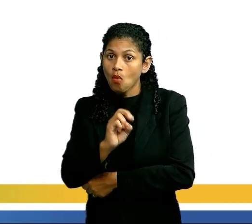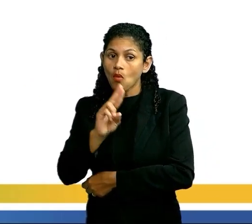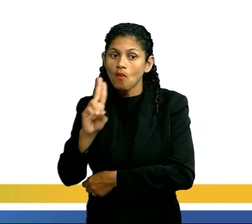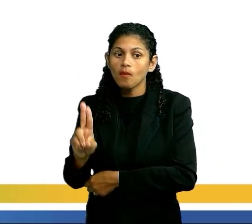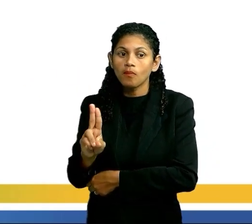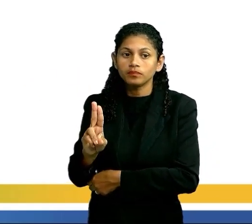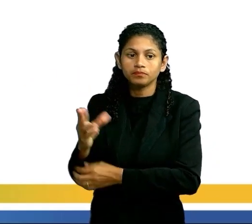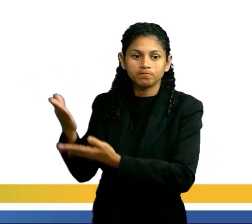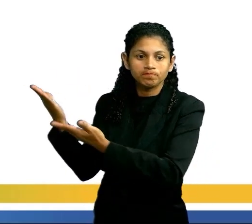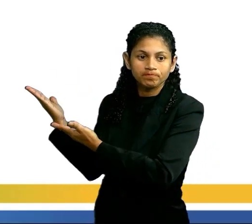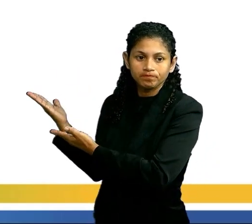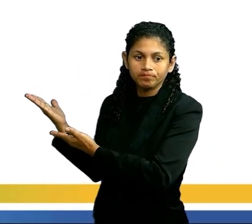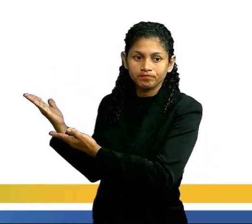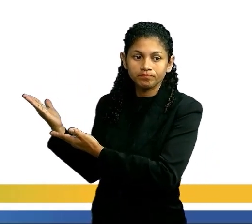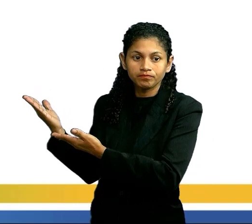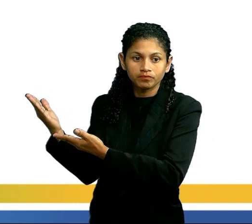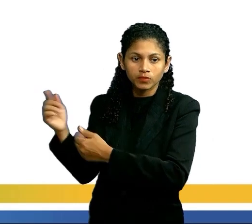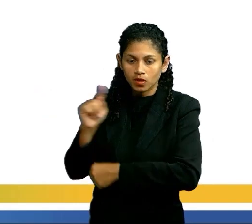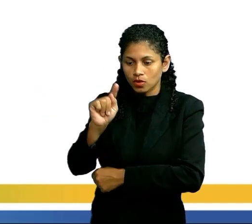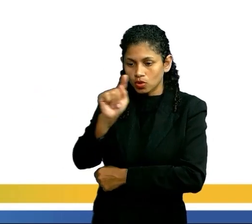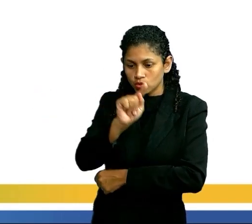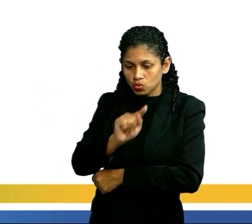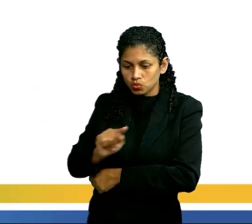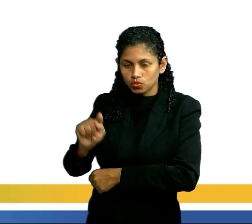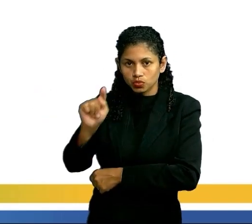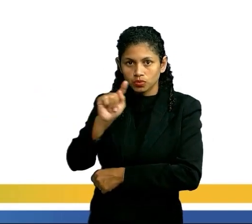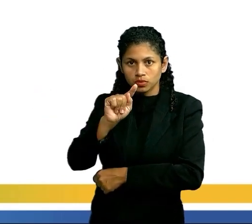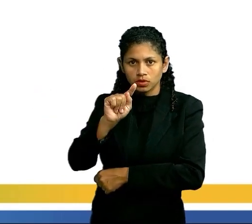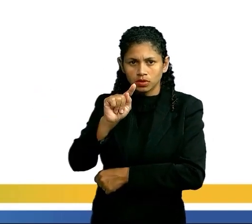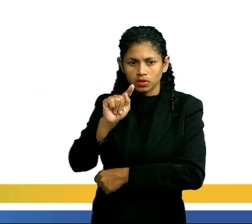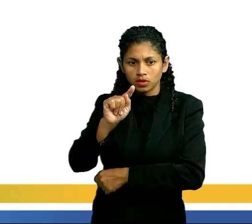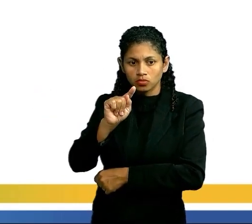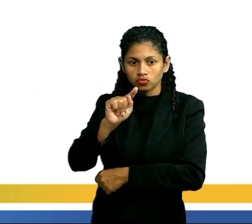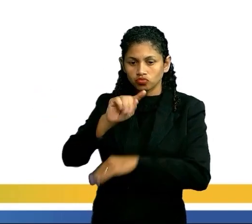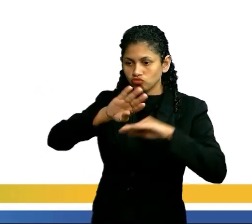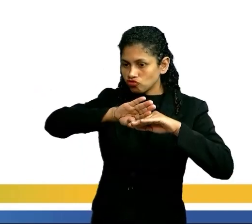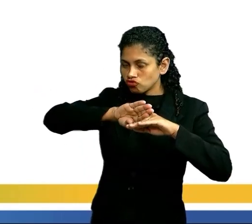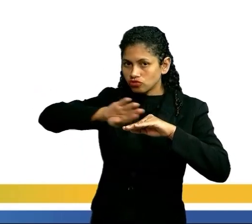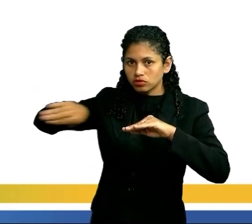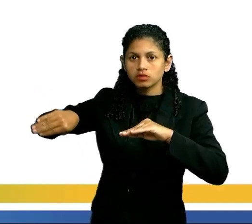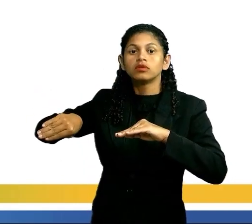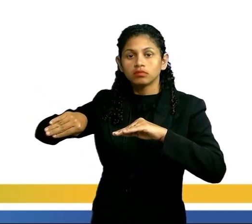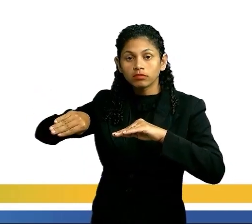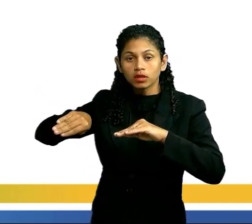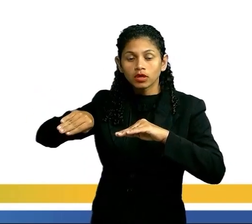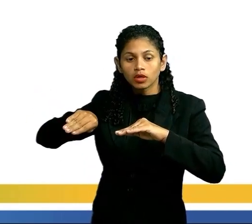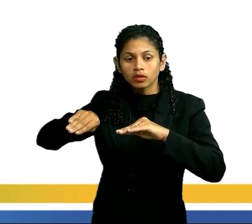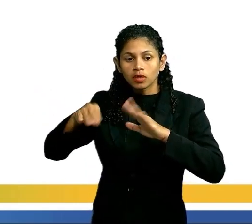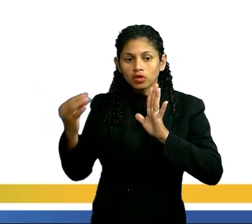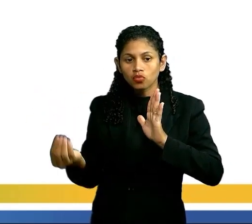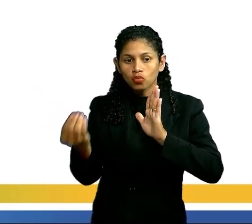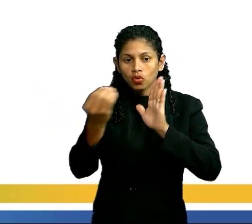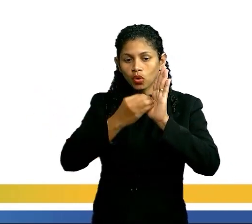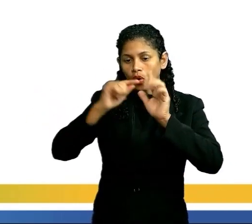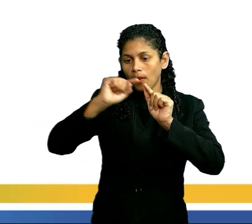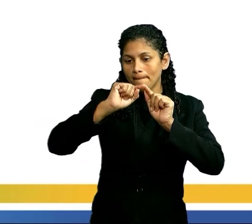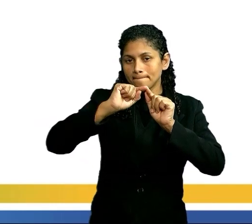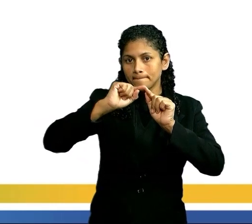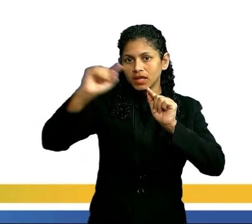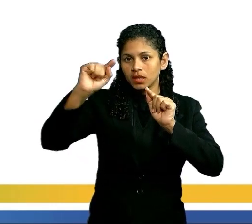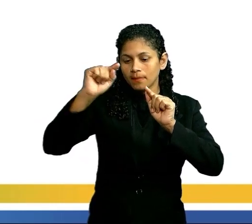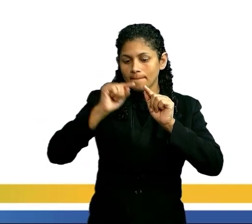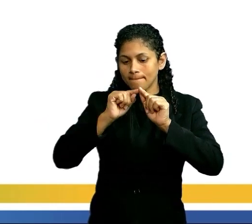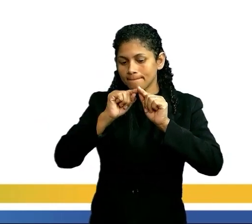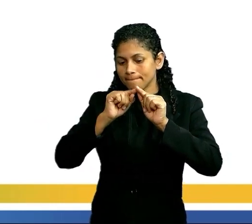No lugar do círculo, eu coloco a ligação dupla, simples, dupla, simples,